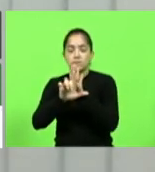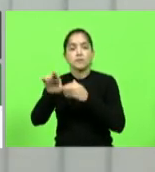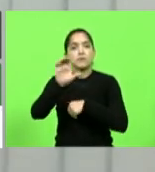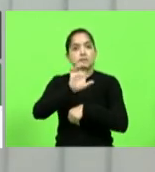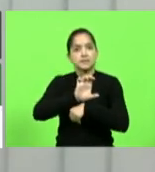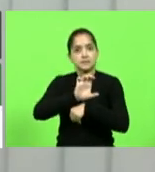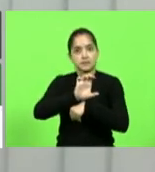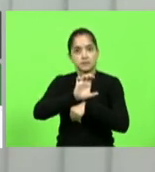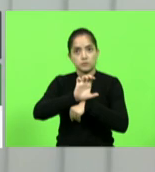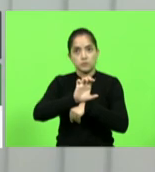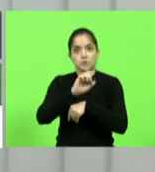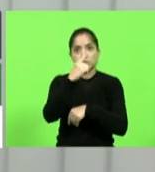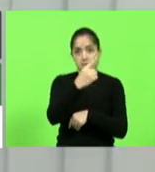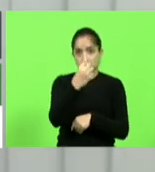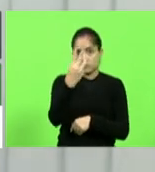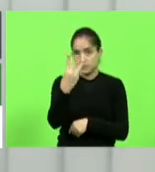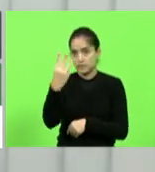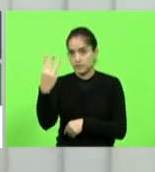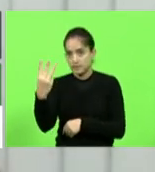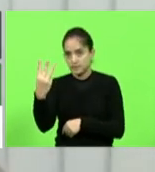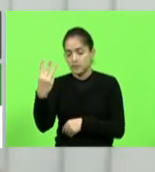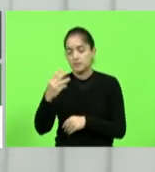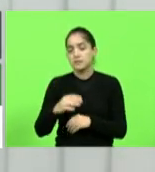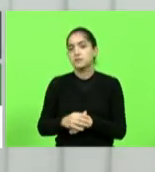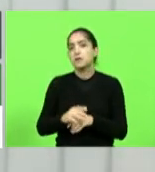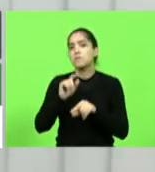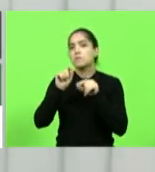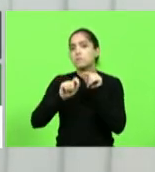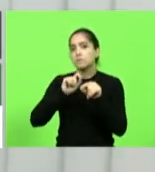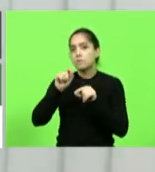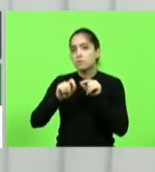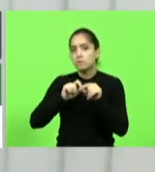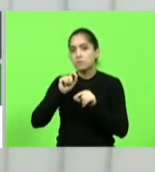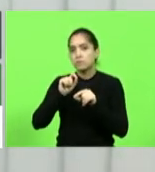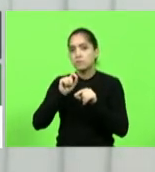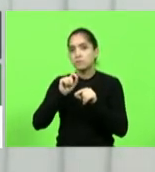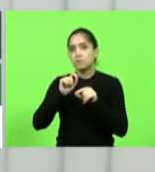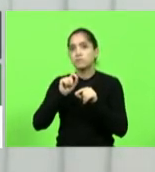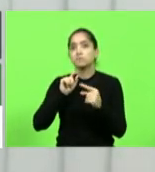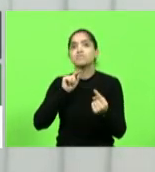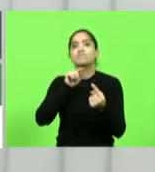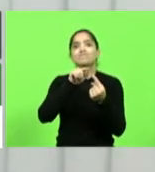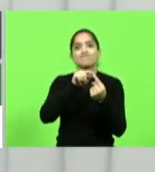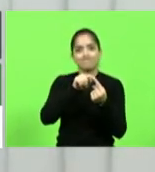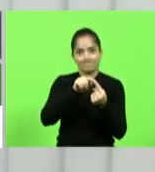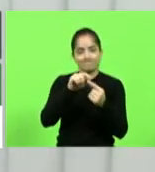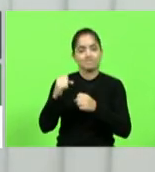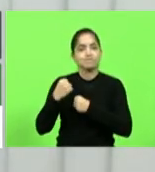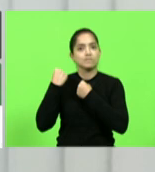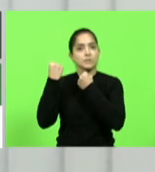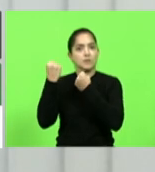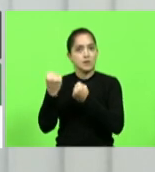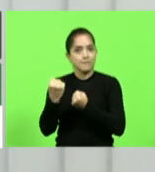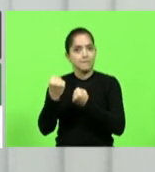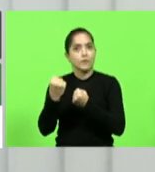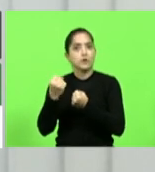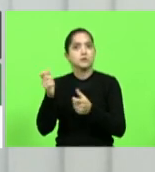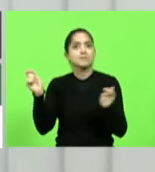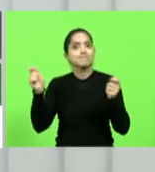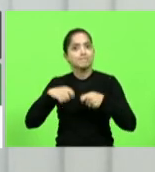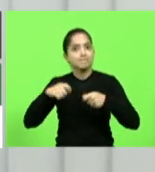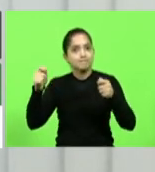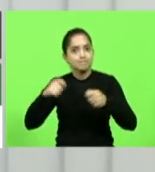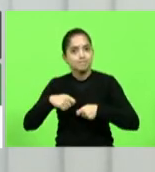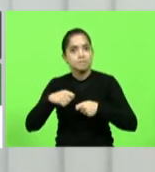estadual 133, ela vem ao encontro e tem a força legal para potencializar e